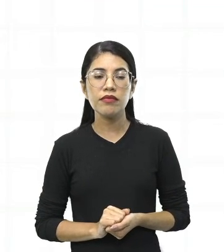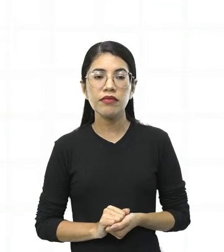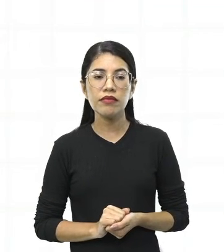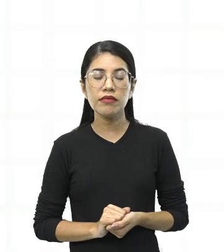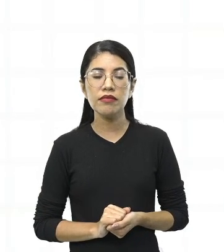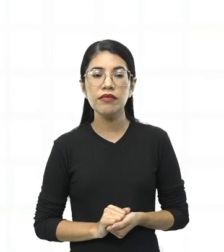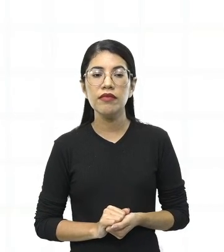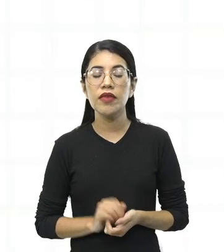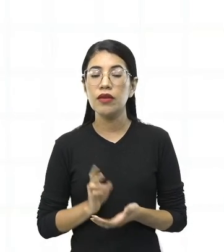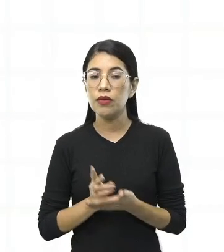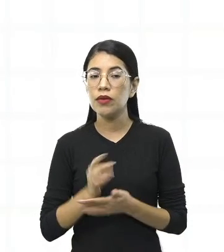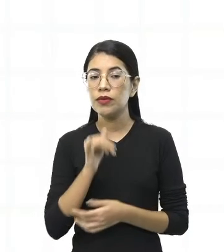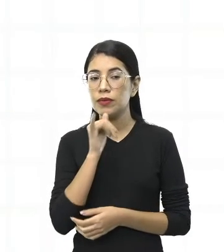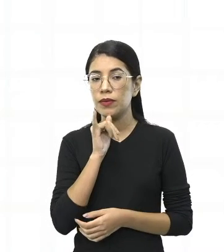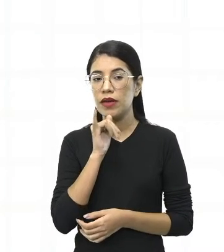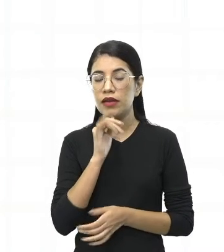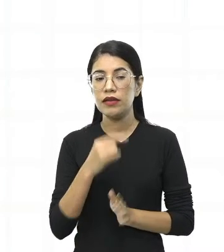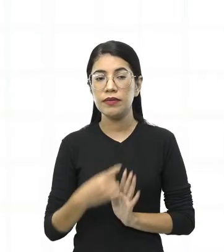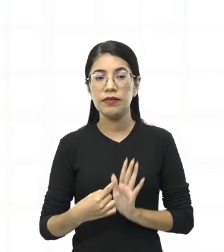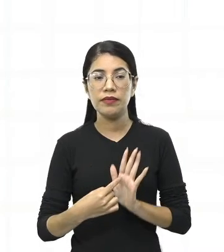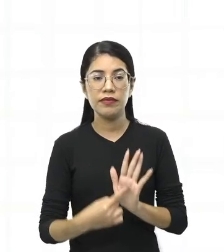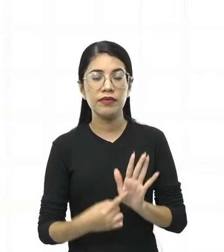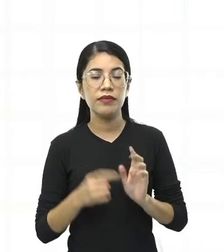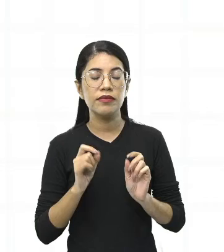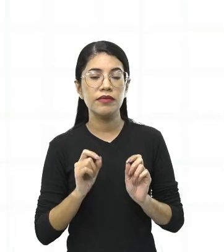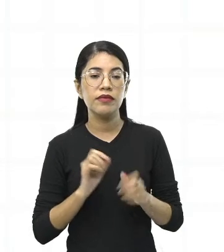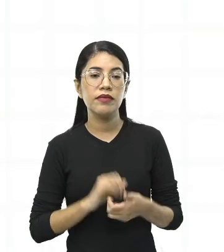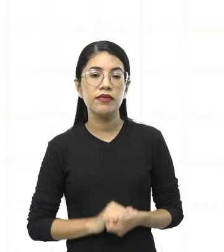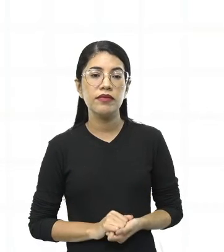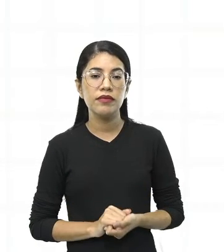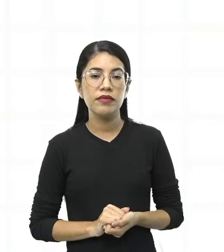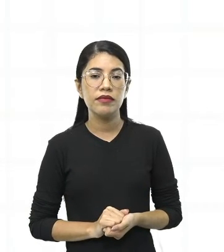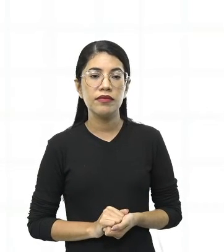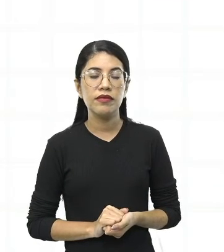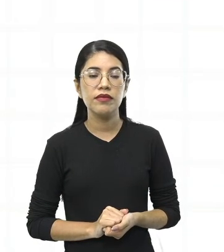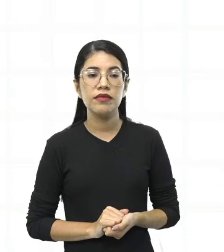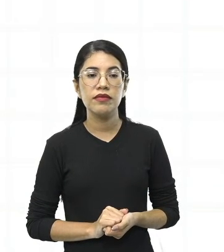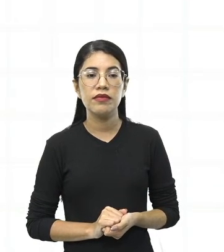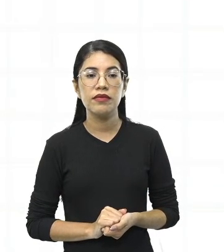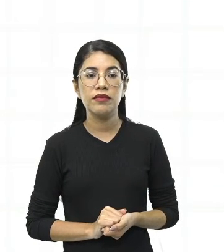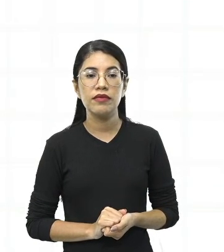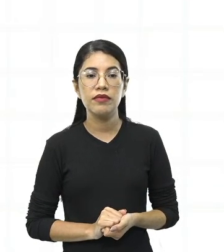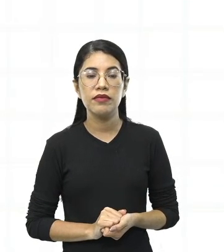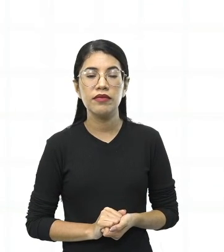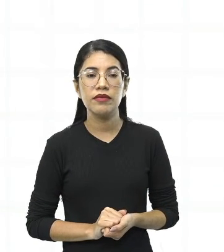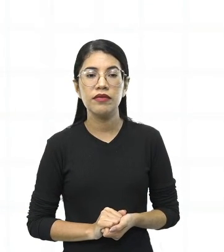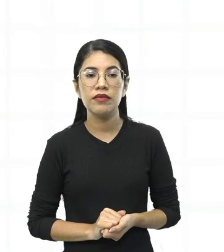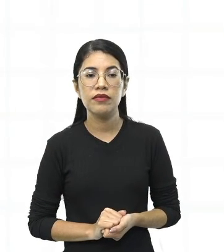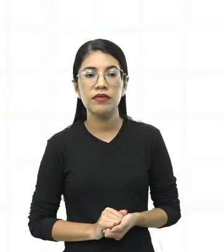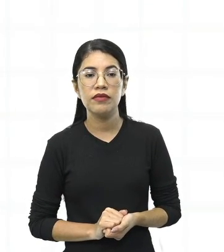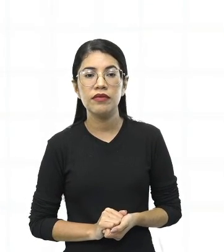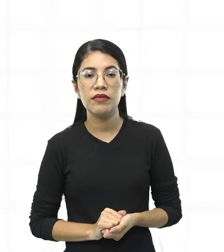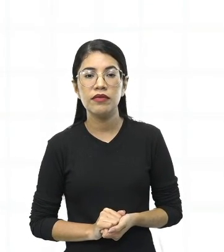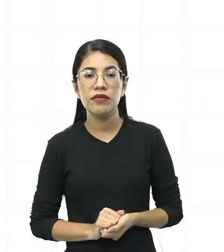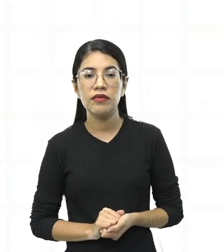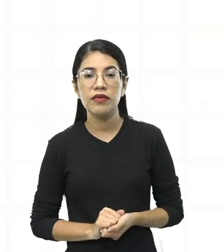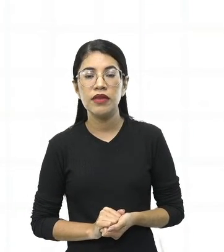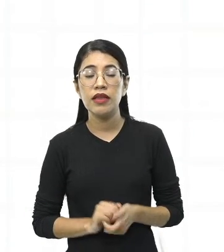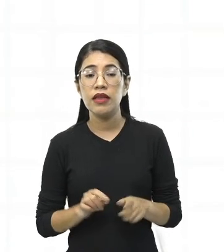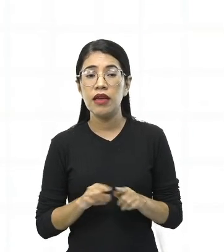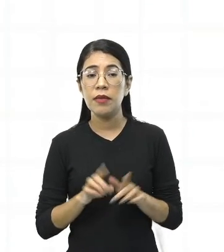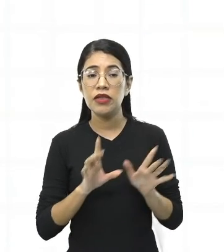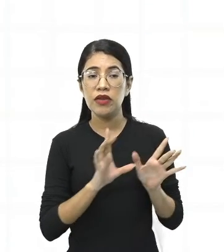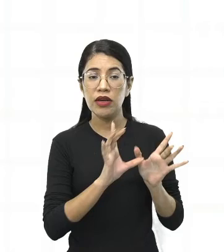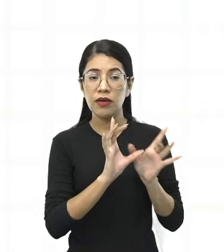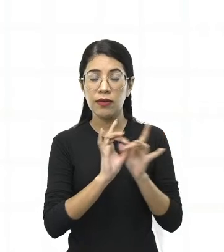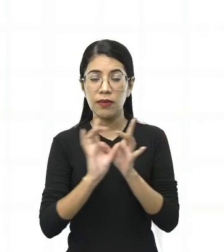nossos exemplos, né, de progressão temática. E aí daqui a pouquinho a gente já vai pegar um pouco da coerência e